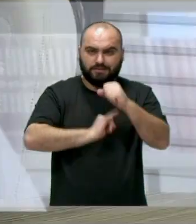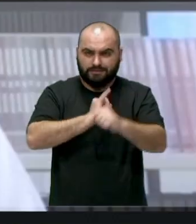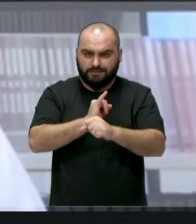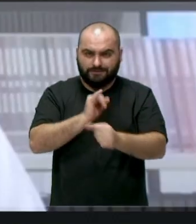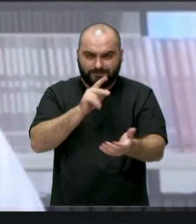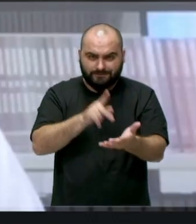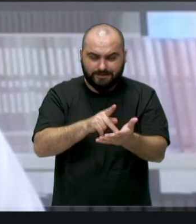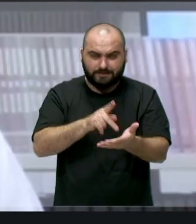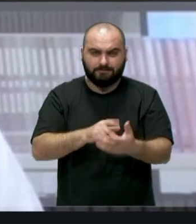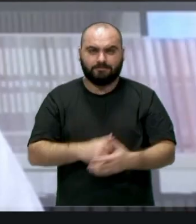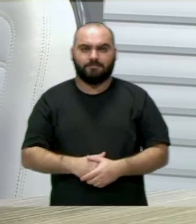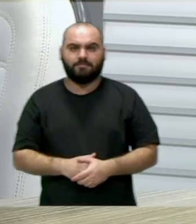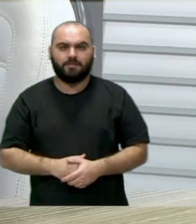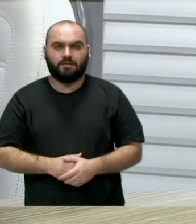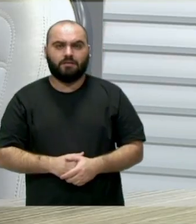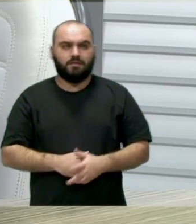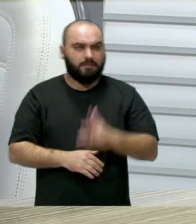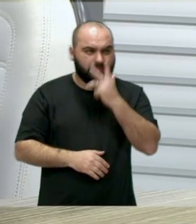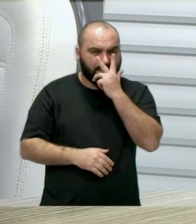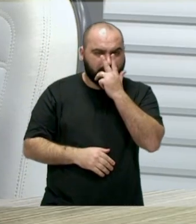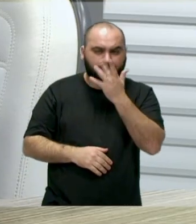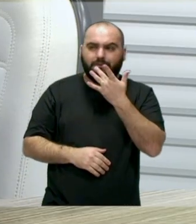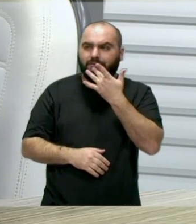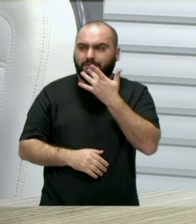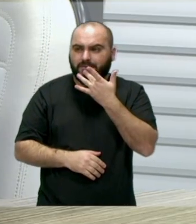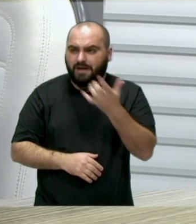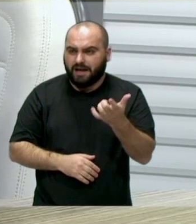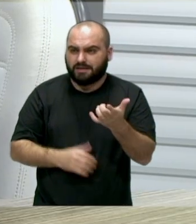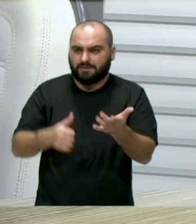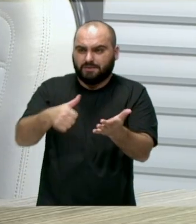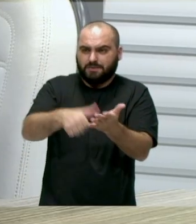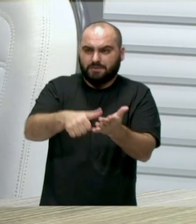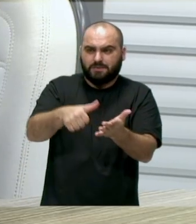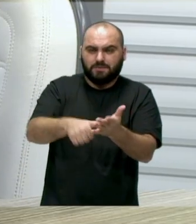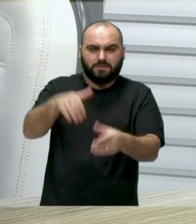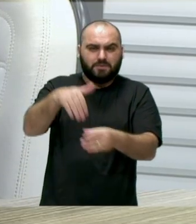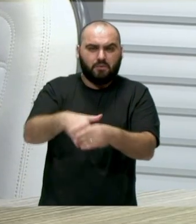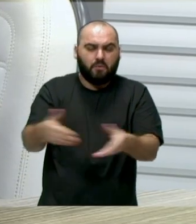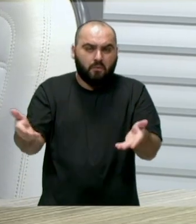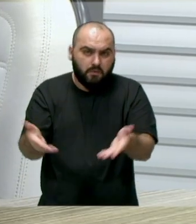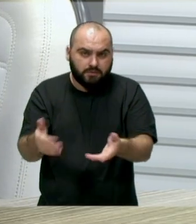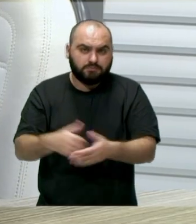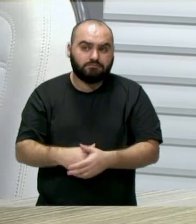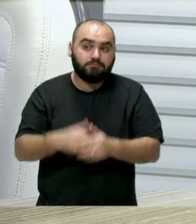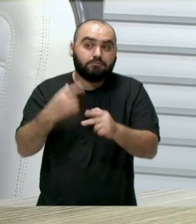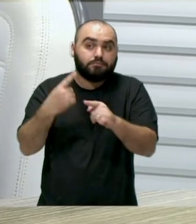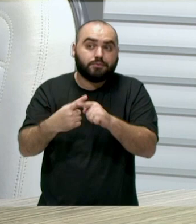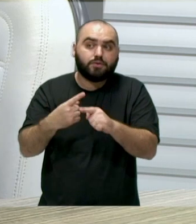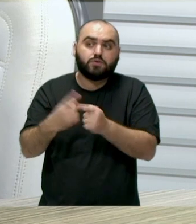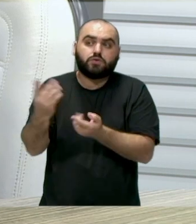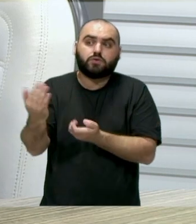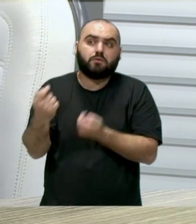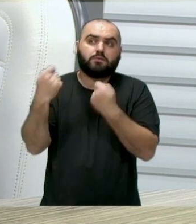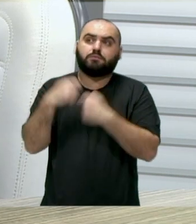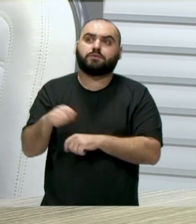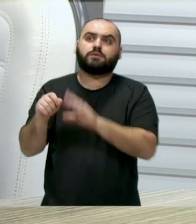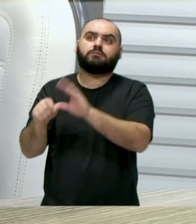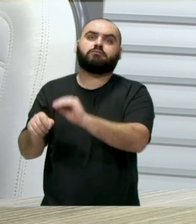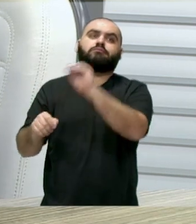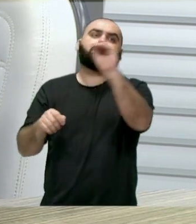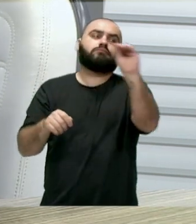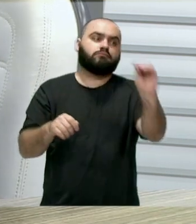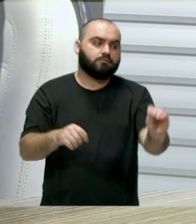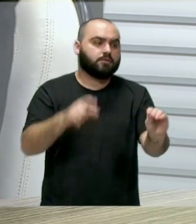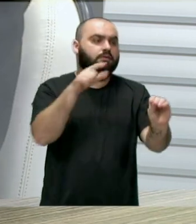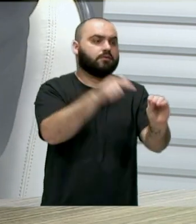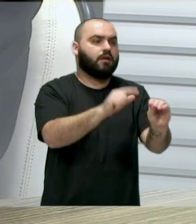E está muito fácil de fazer o título eleitoral hoje, que é uma coisa que pode atrair os jovens, que é exatamente, ele não precisa se deslocar até o cartório eleitoral,